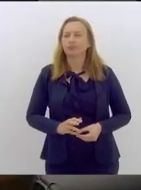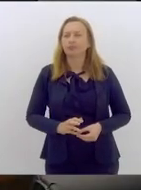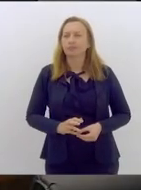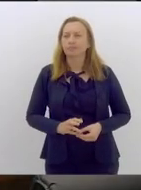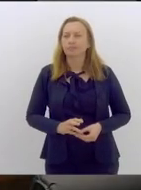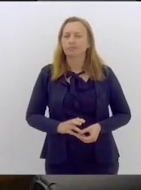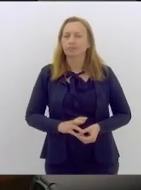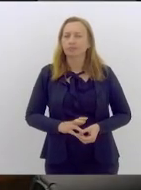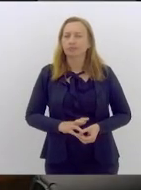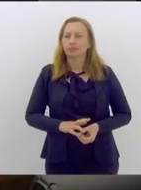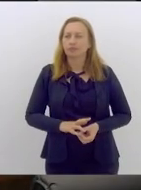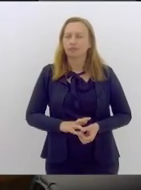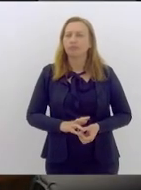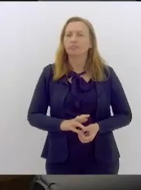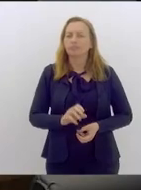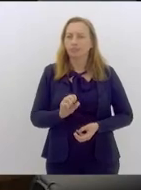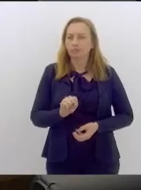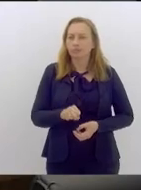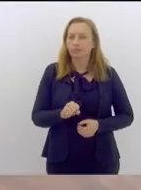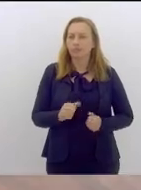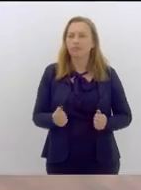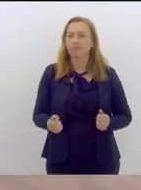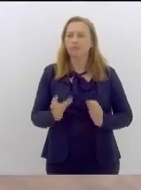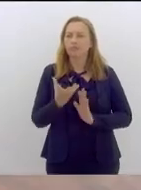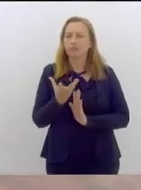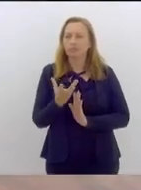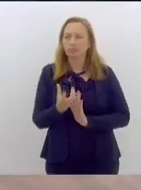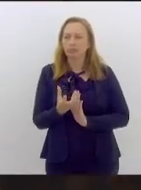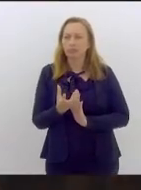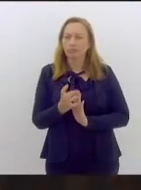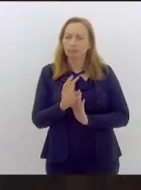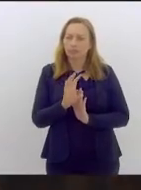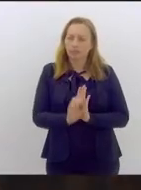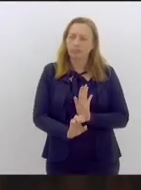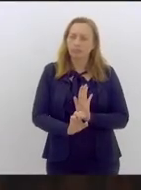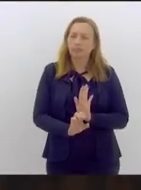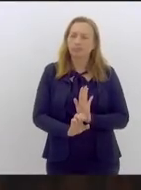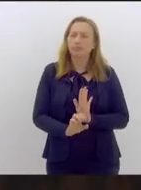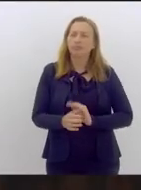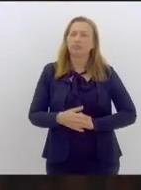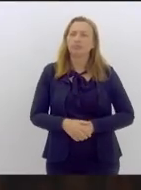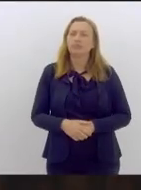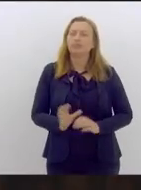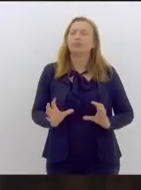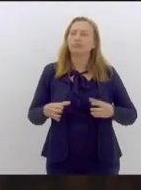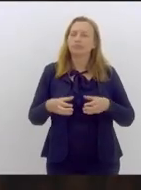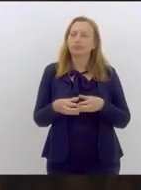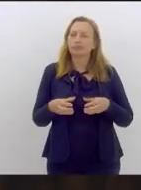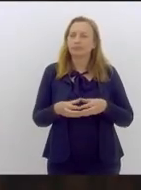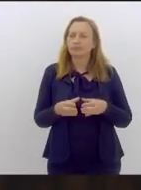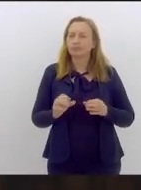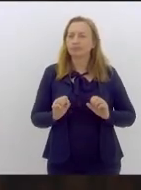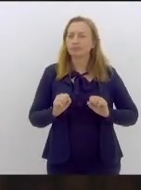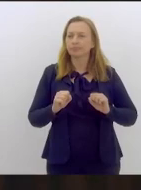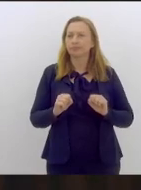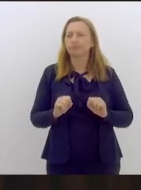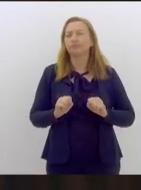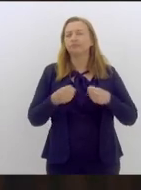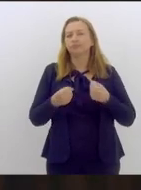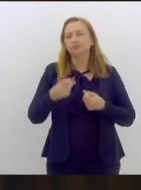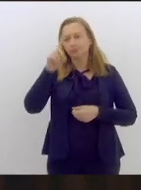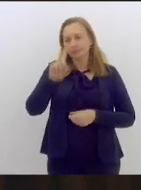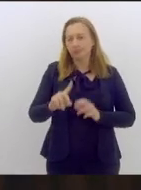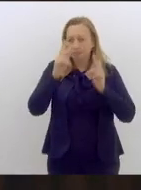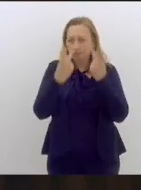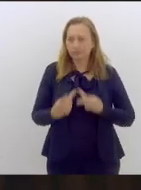Senhora Presidente, é favorável com emendas. Para emitir parecer pela Comissão de Defesa dos Direitos Humanos